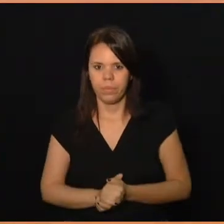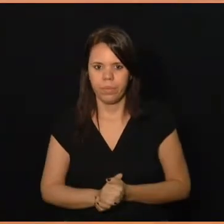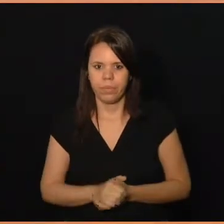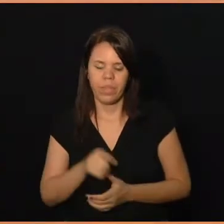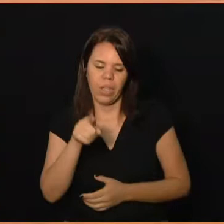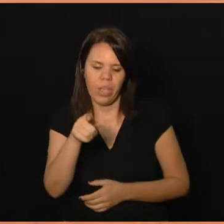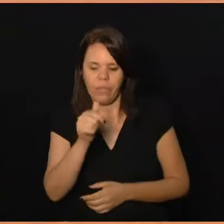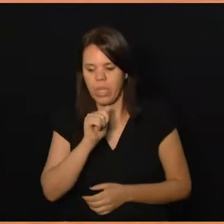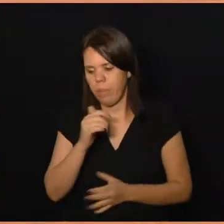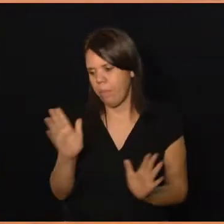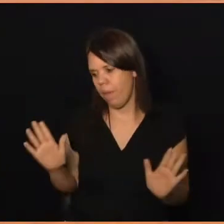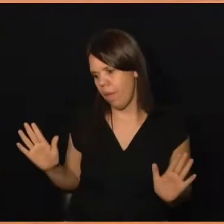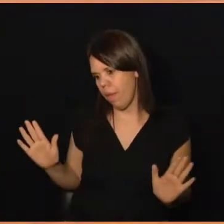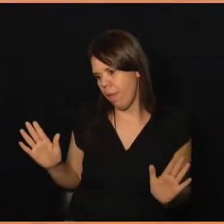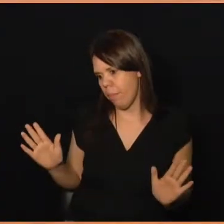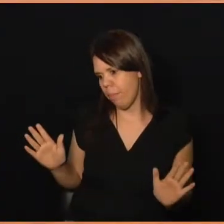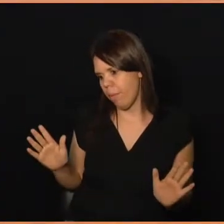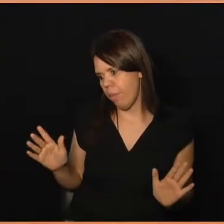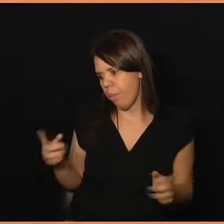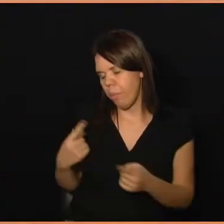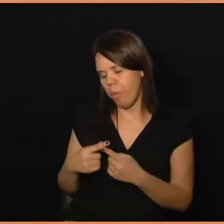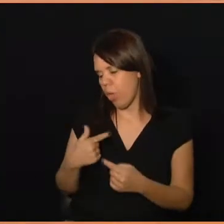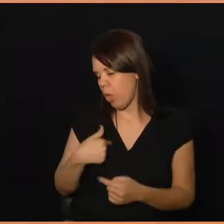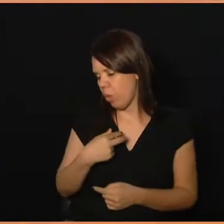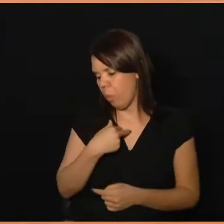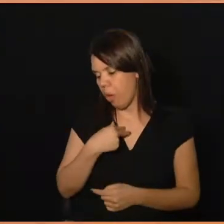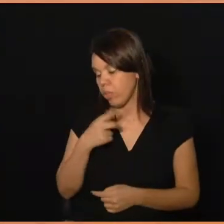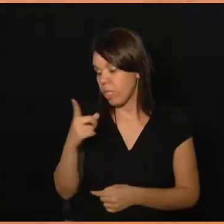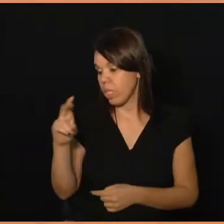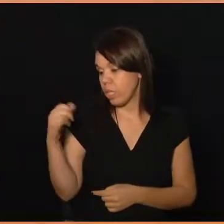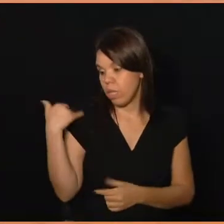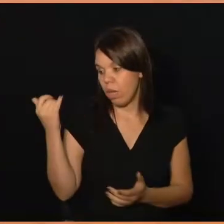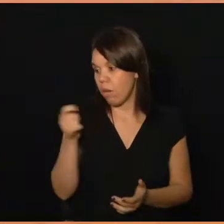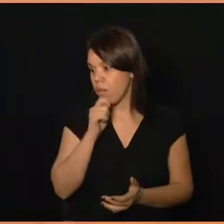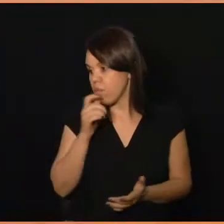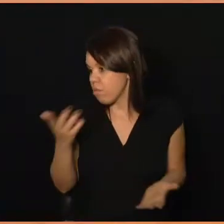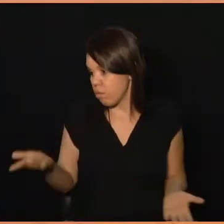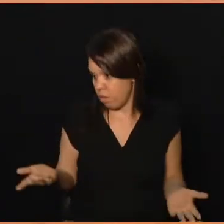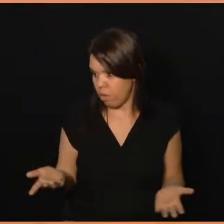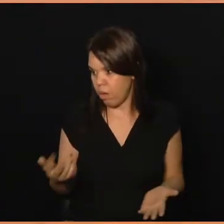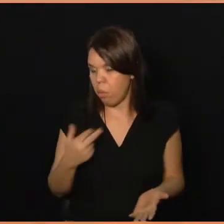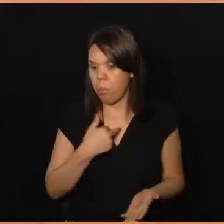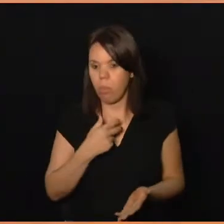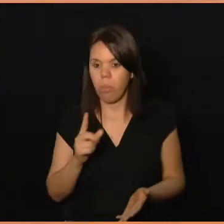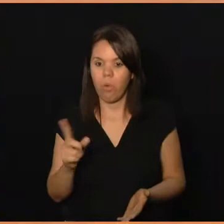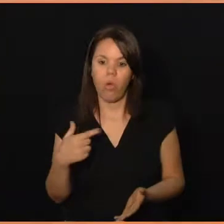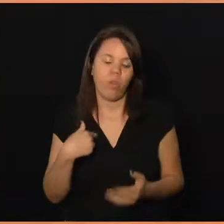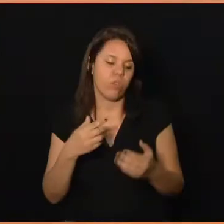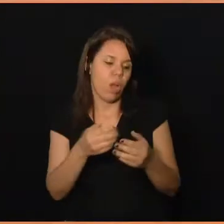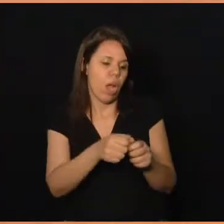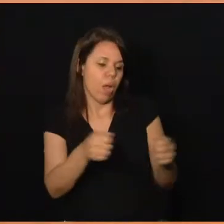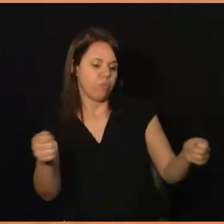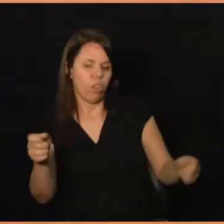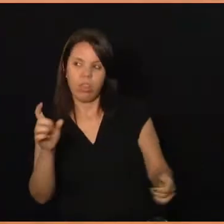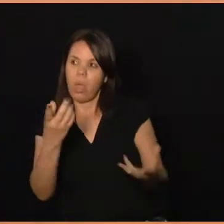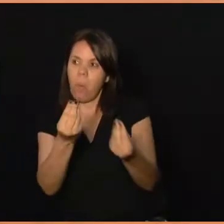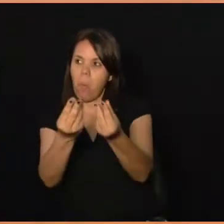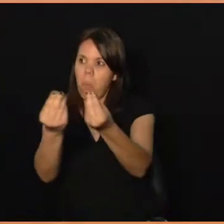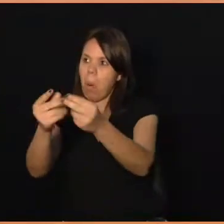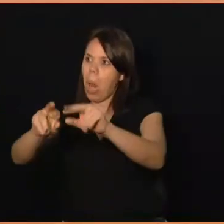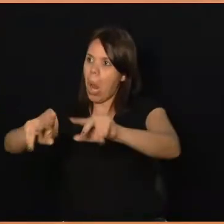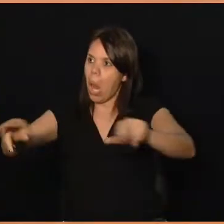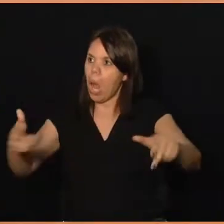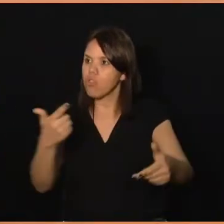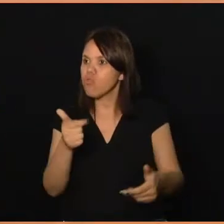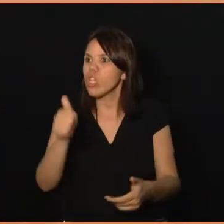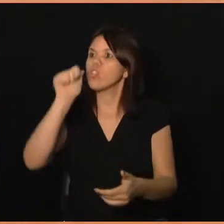você bebe, pai. Por que eu não posso beber? Porque você tem 15 anos. Ah, mas eu abro a geladeira, só tem bebida, não tem suco, não